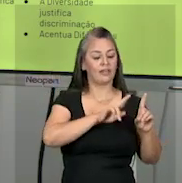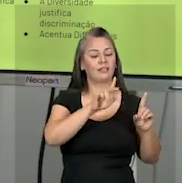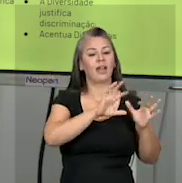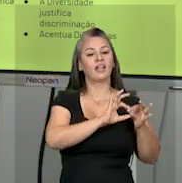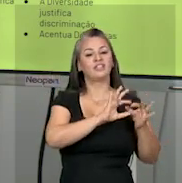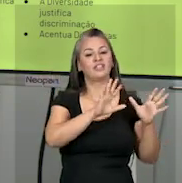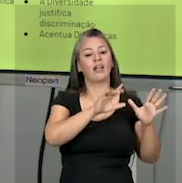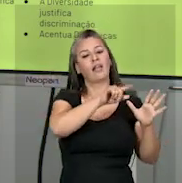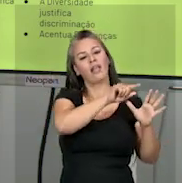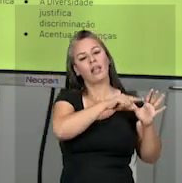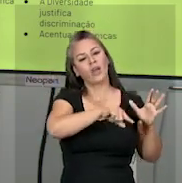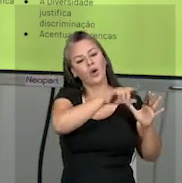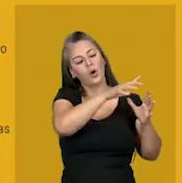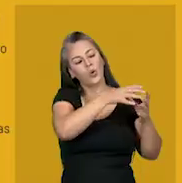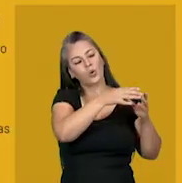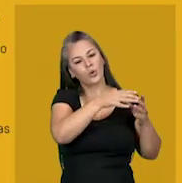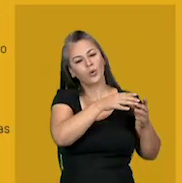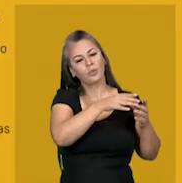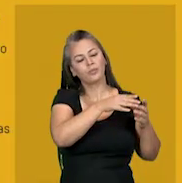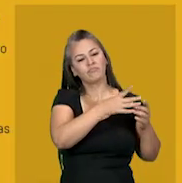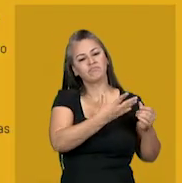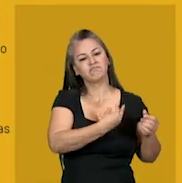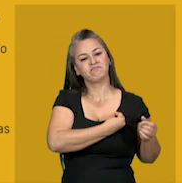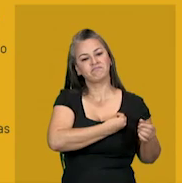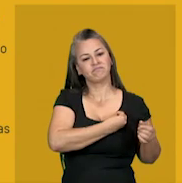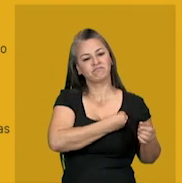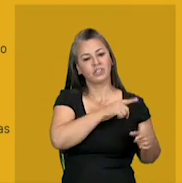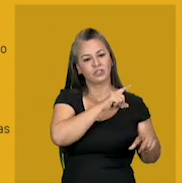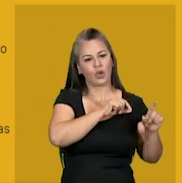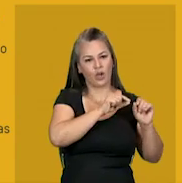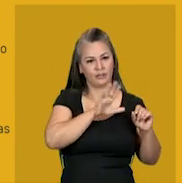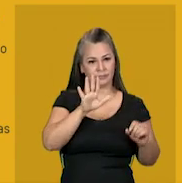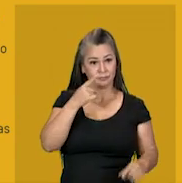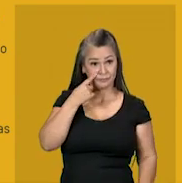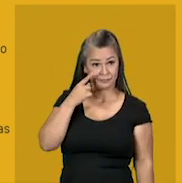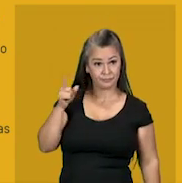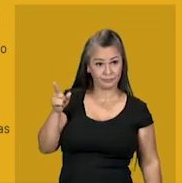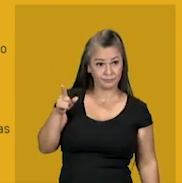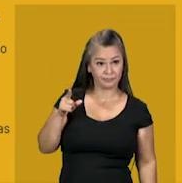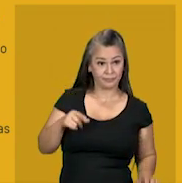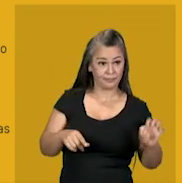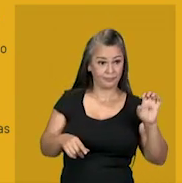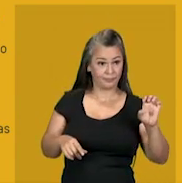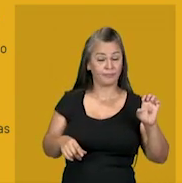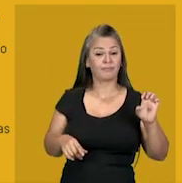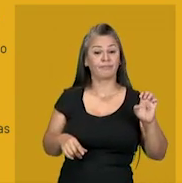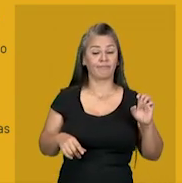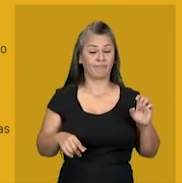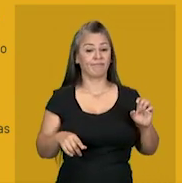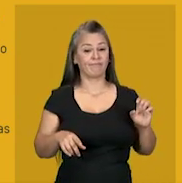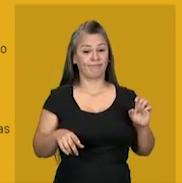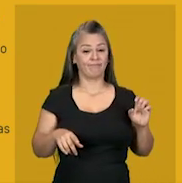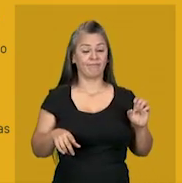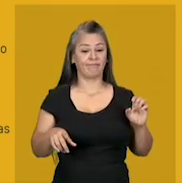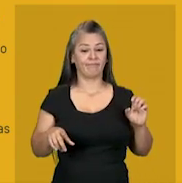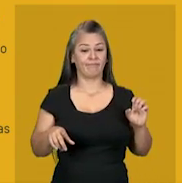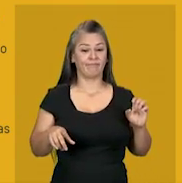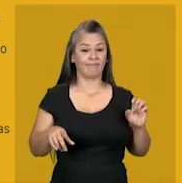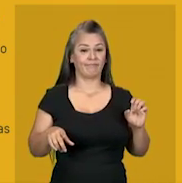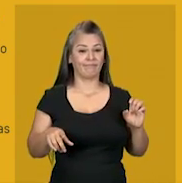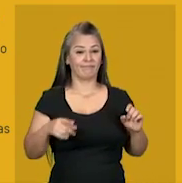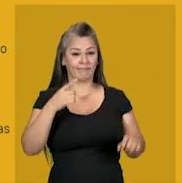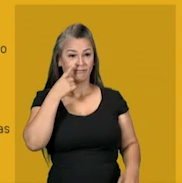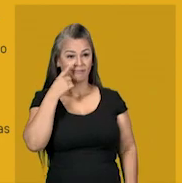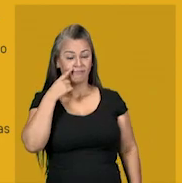ampla que vários outros grupos ocupam. Então a esquerda ela seria definida por ser mais igualitária, por ter uma postura mais